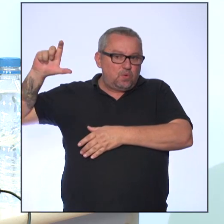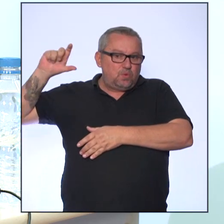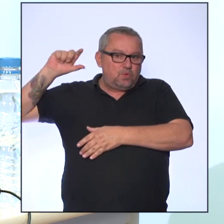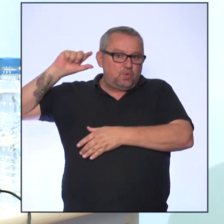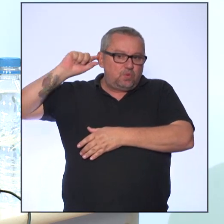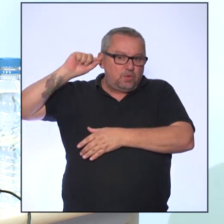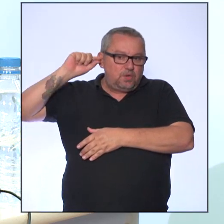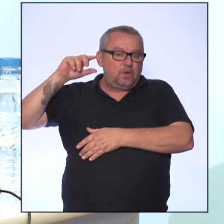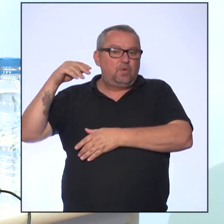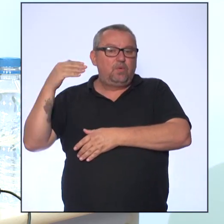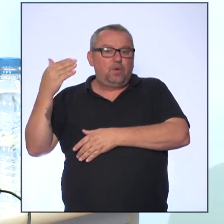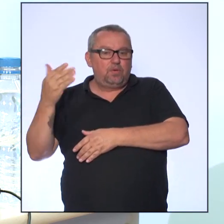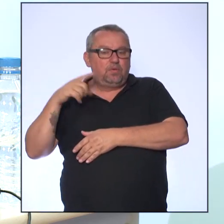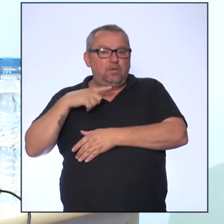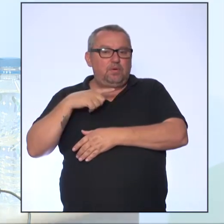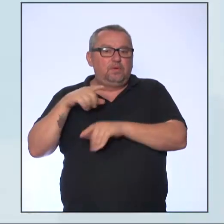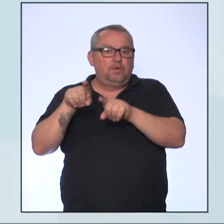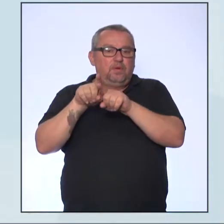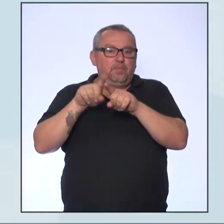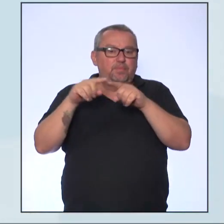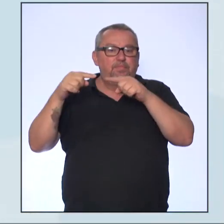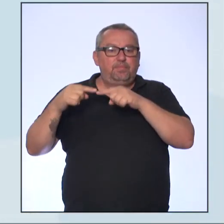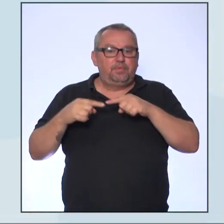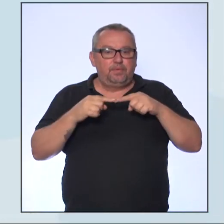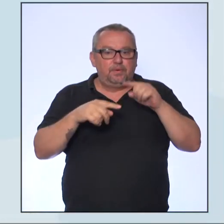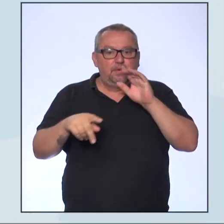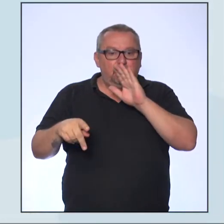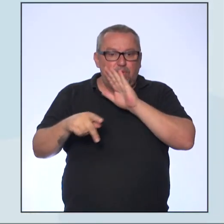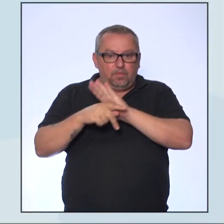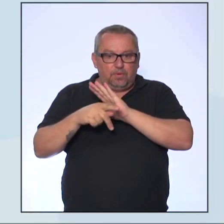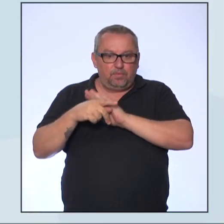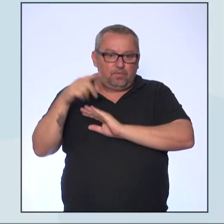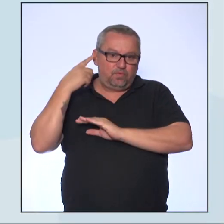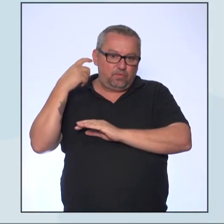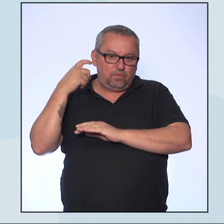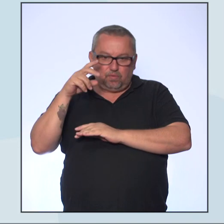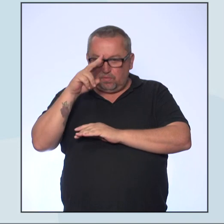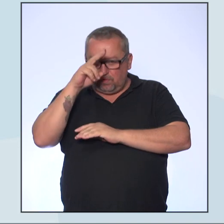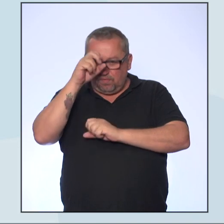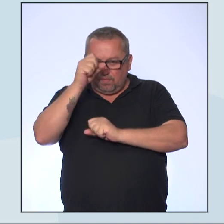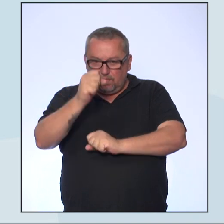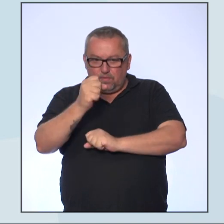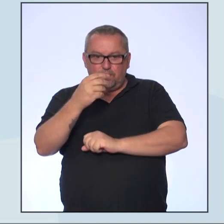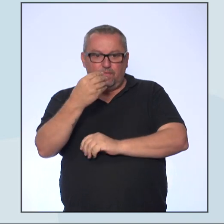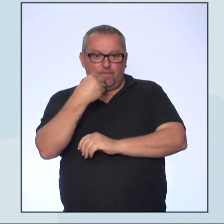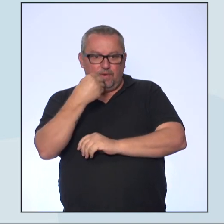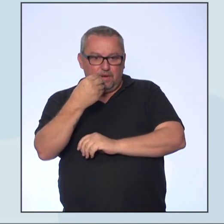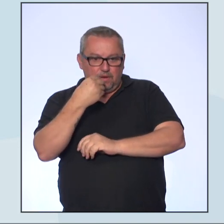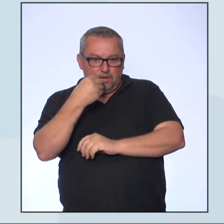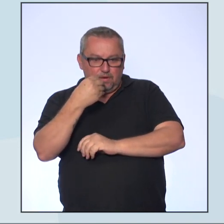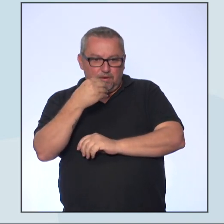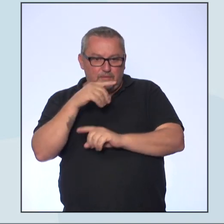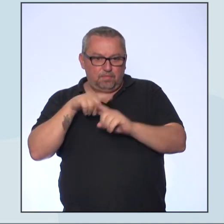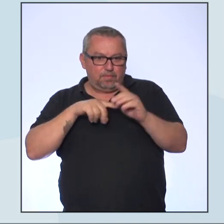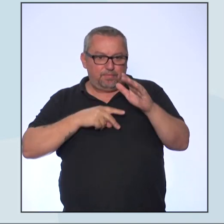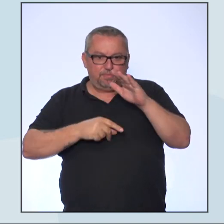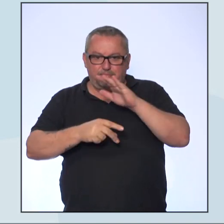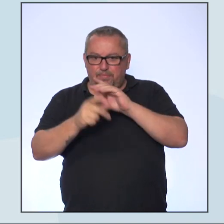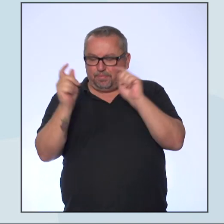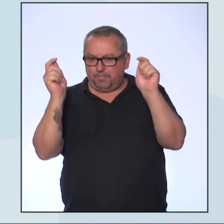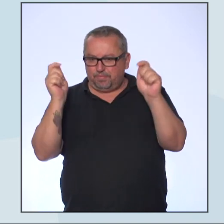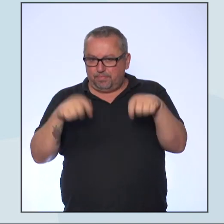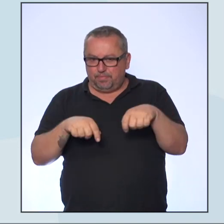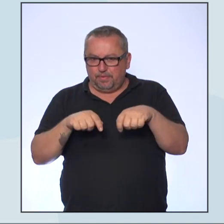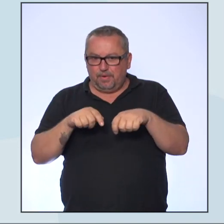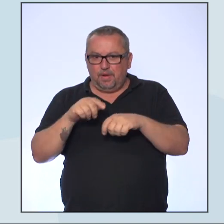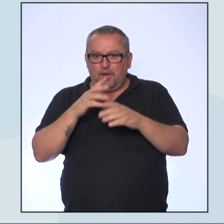intensidade, que é outro parâmetro, que corresponde à propriedade de um som ser forte ou fraco, entre infinitas